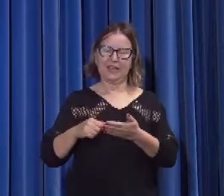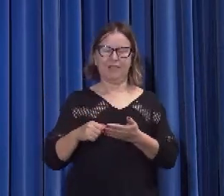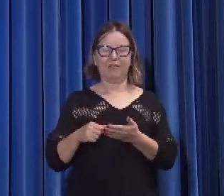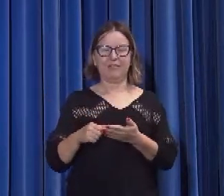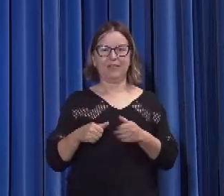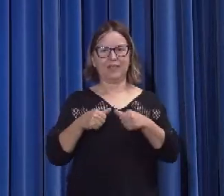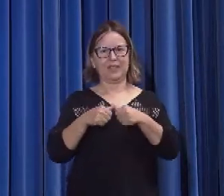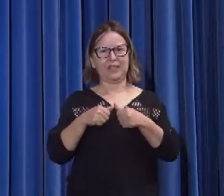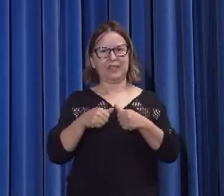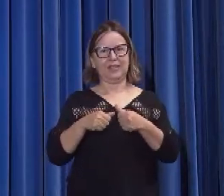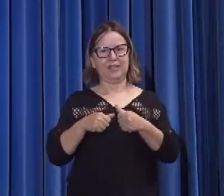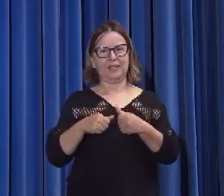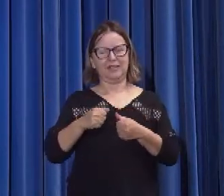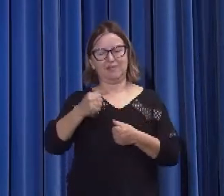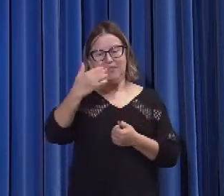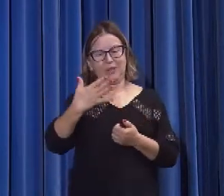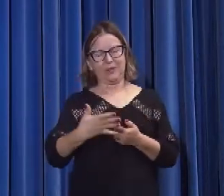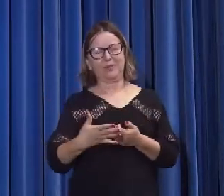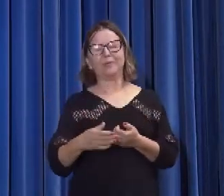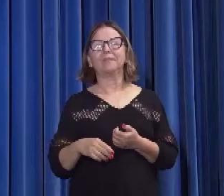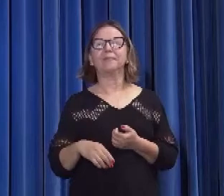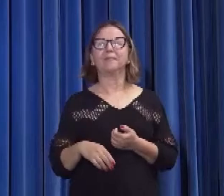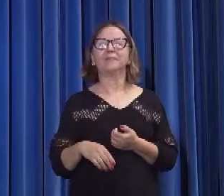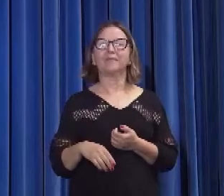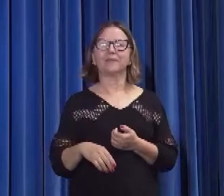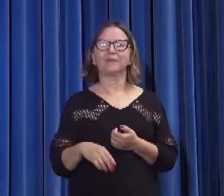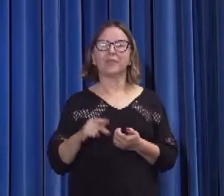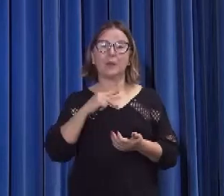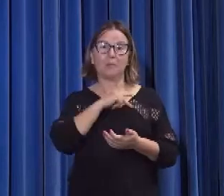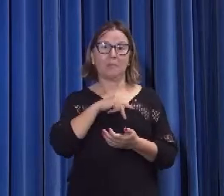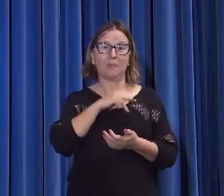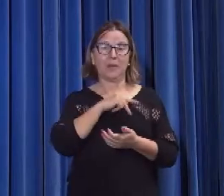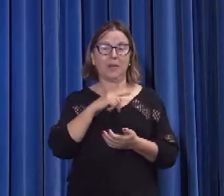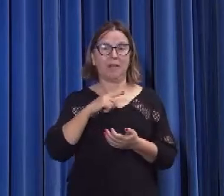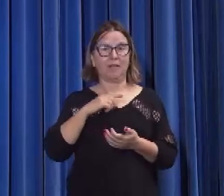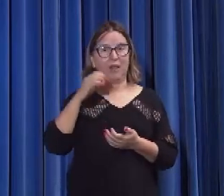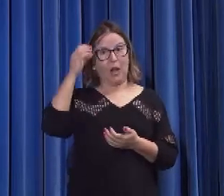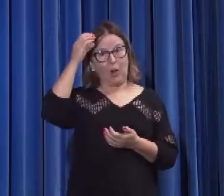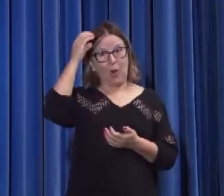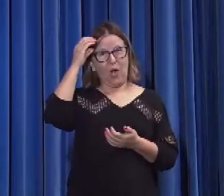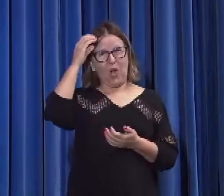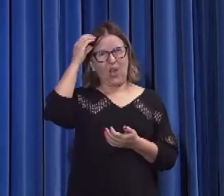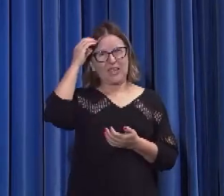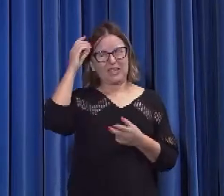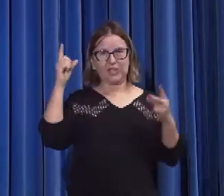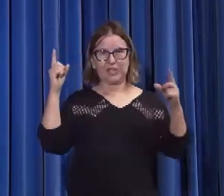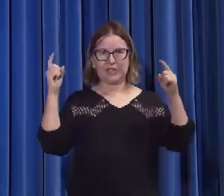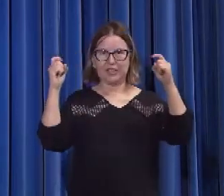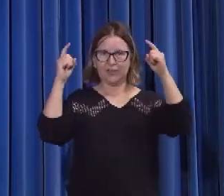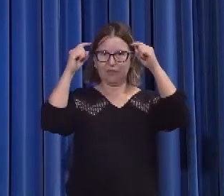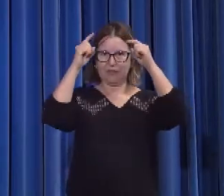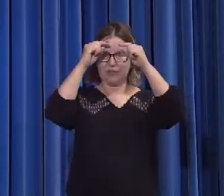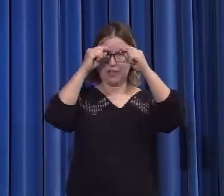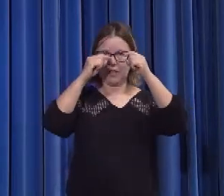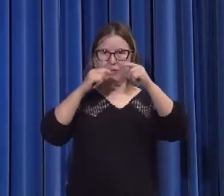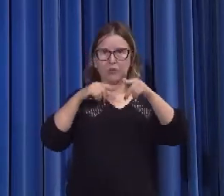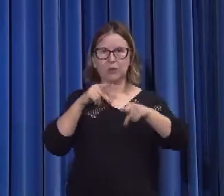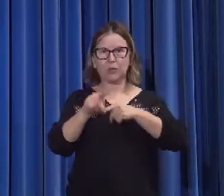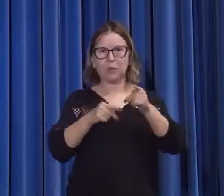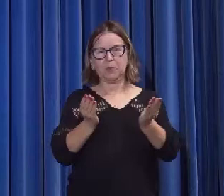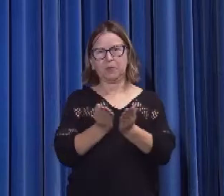disso. Paulo está consciente das dificuldades que os cristãos ainda enfrentam nesse